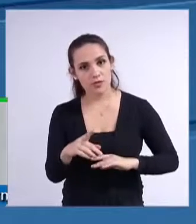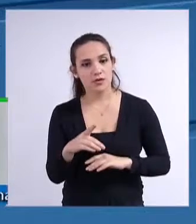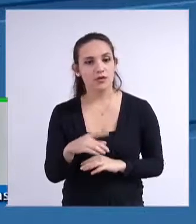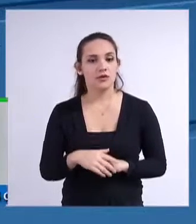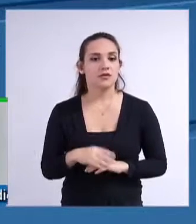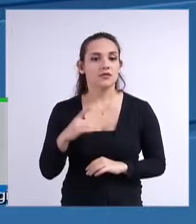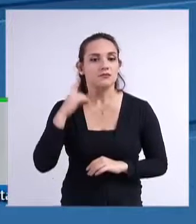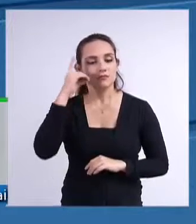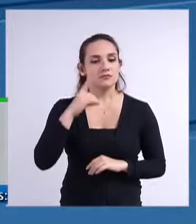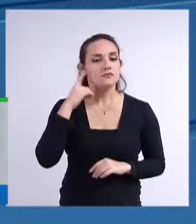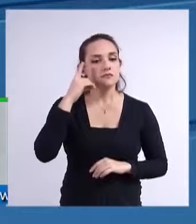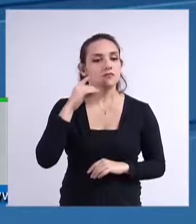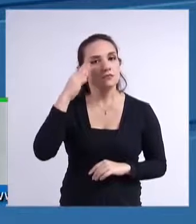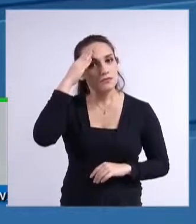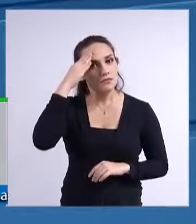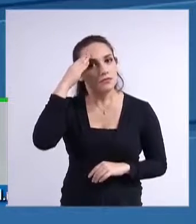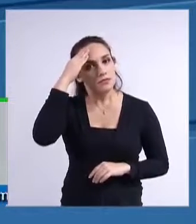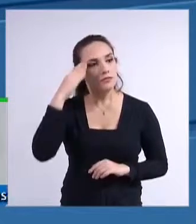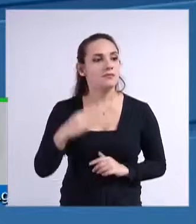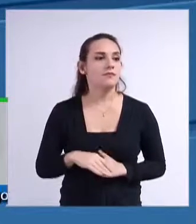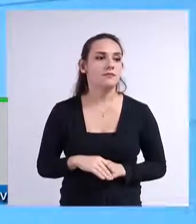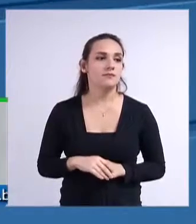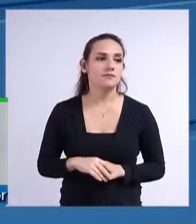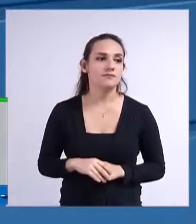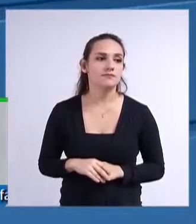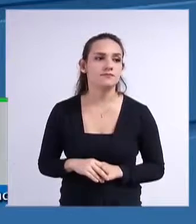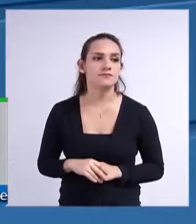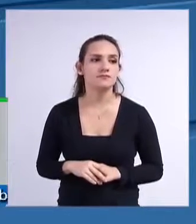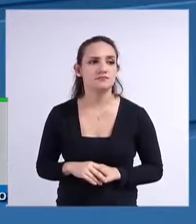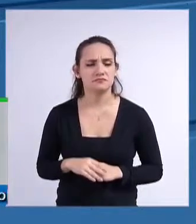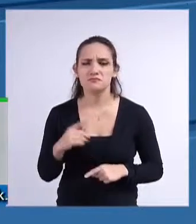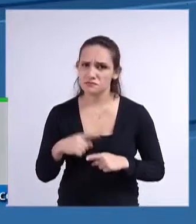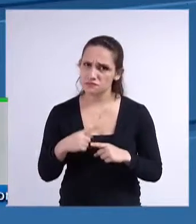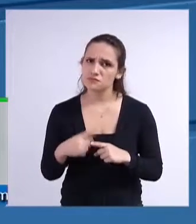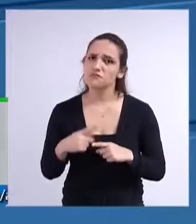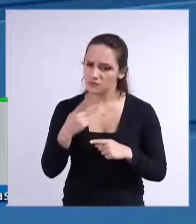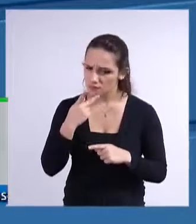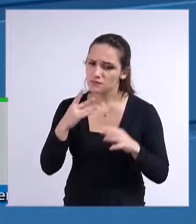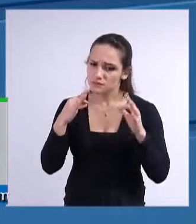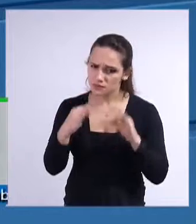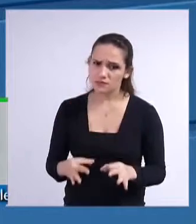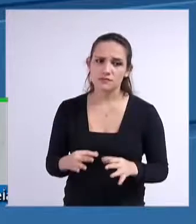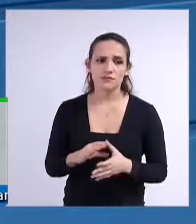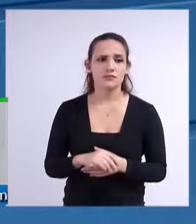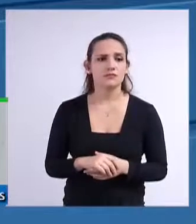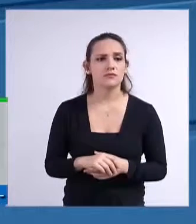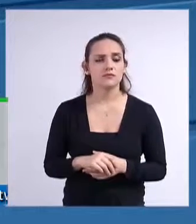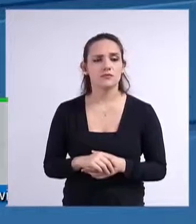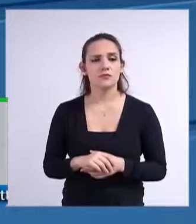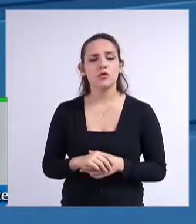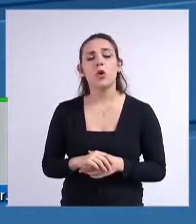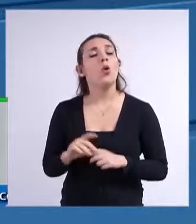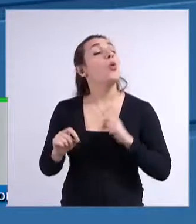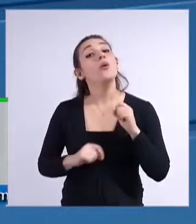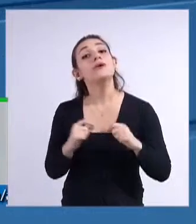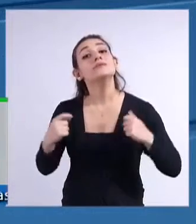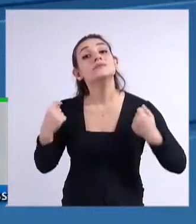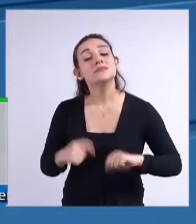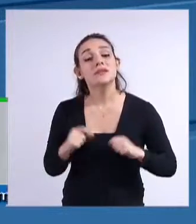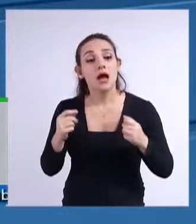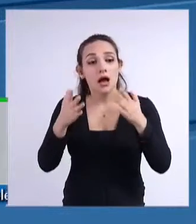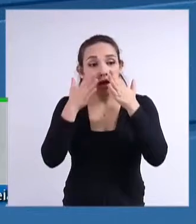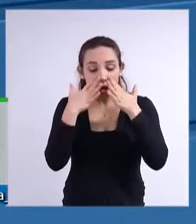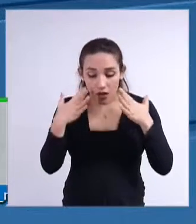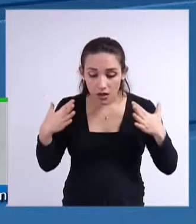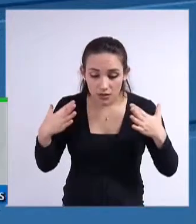do deputado Barbosinha, que foi muito cirúrgico naquilo que realmente a gente precisa se